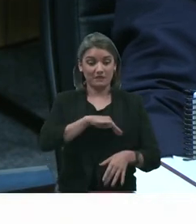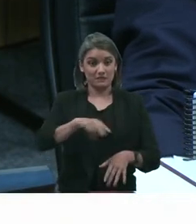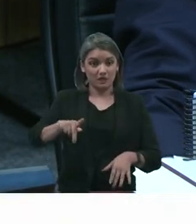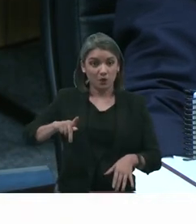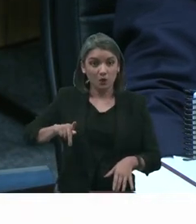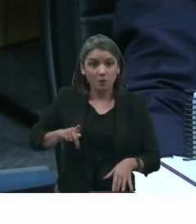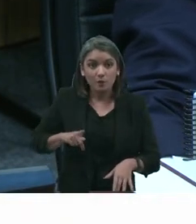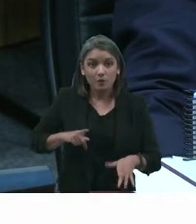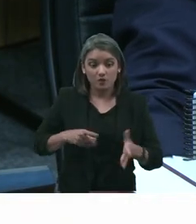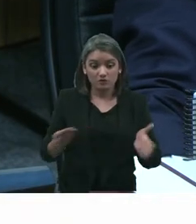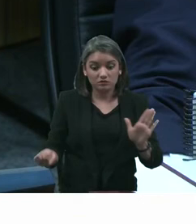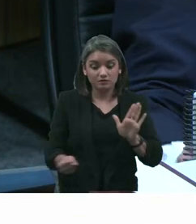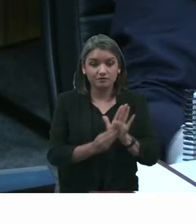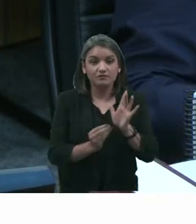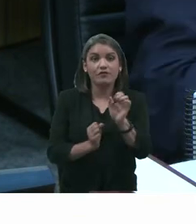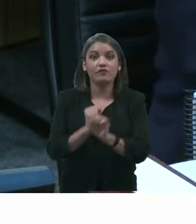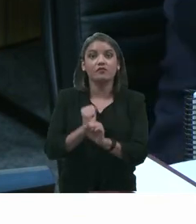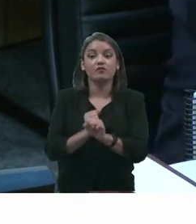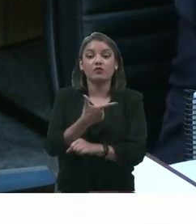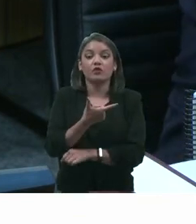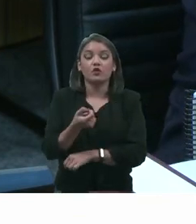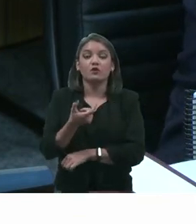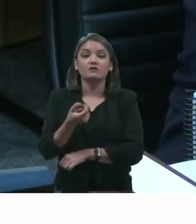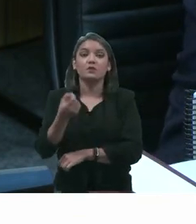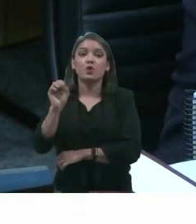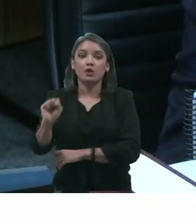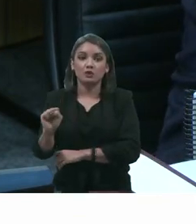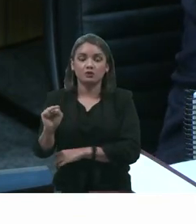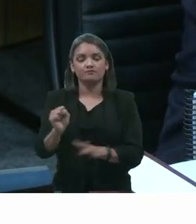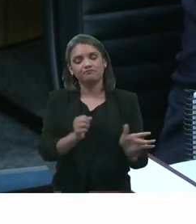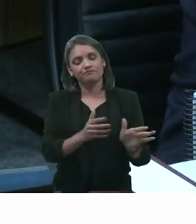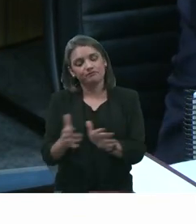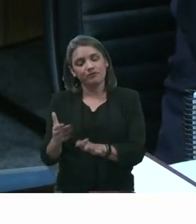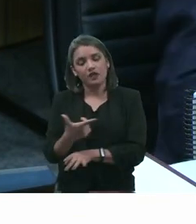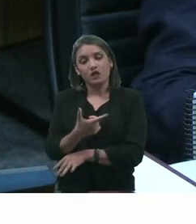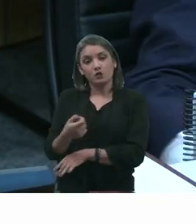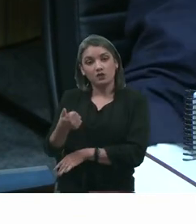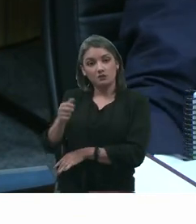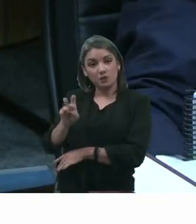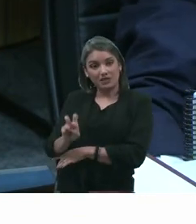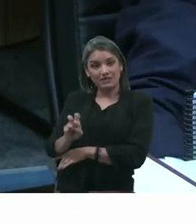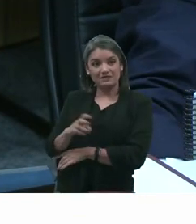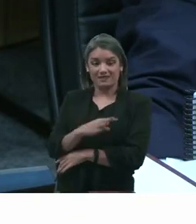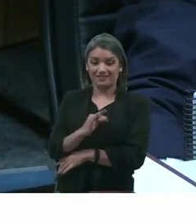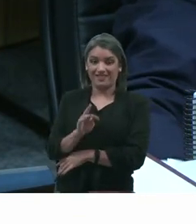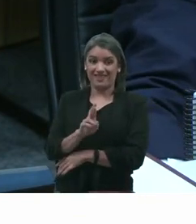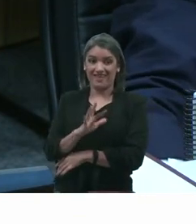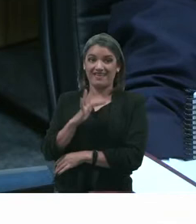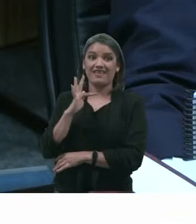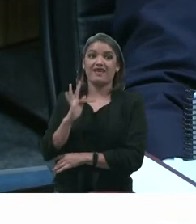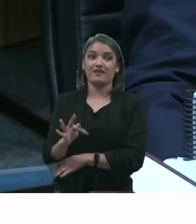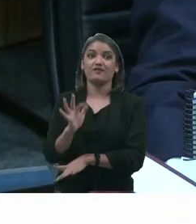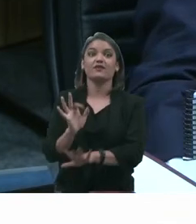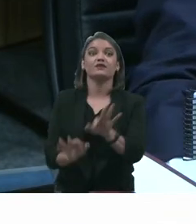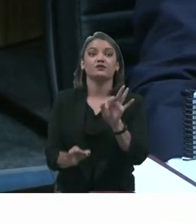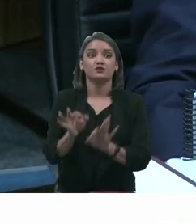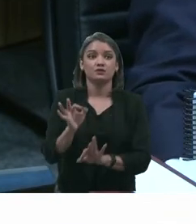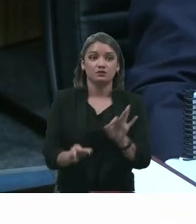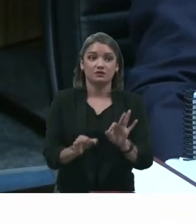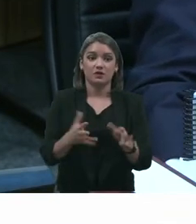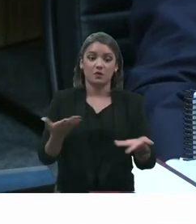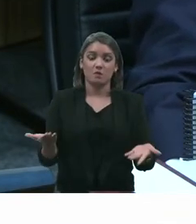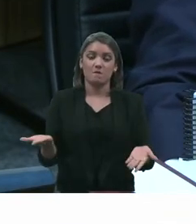de 2008. Em 2015, o TRF julga na mesma sessão a ação